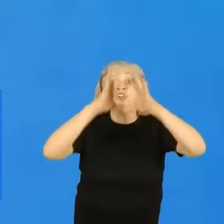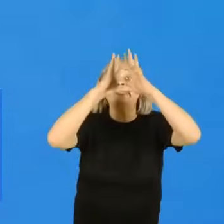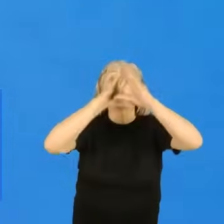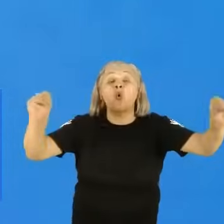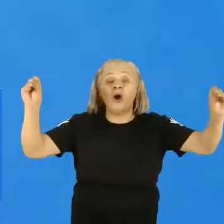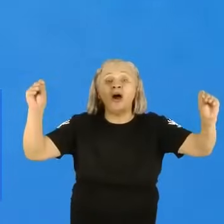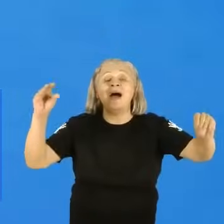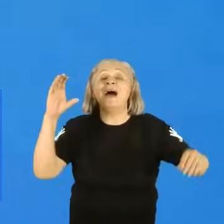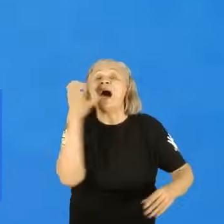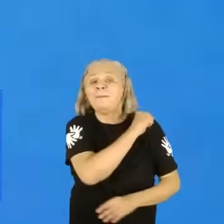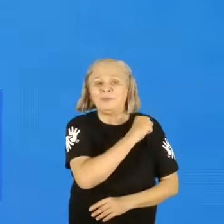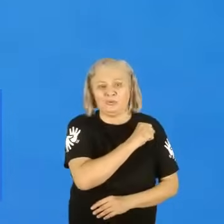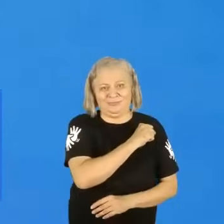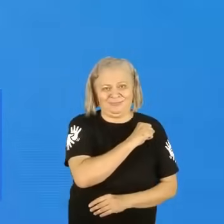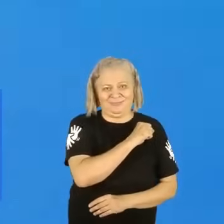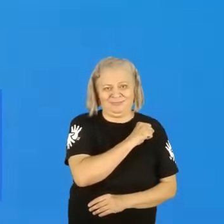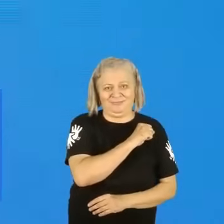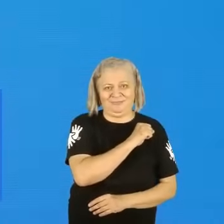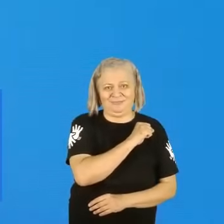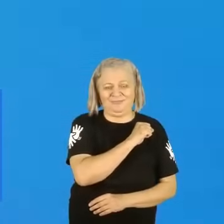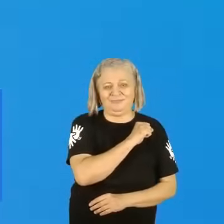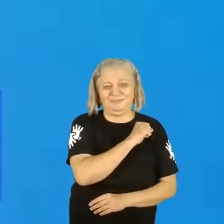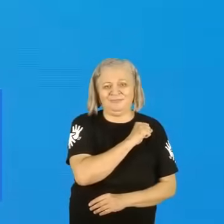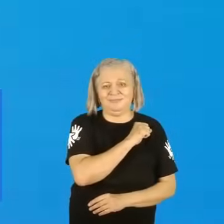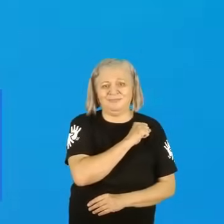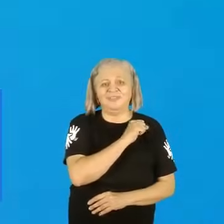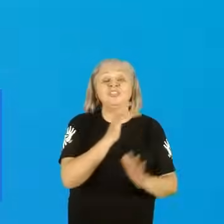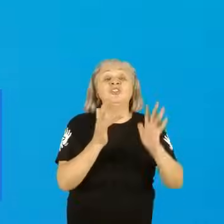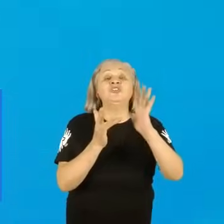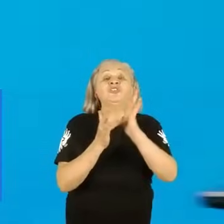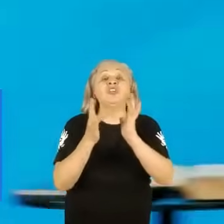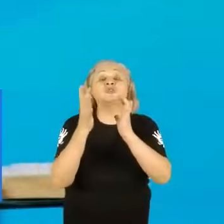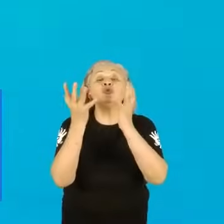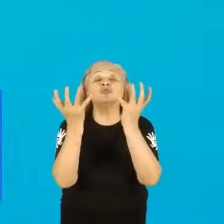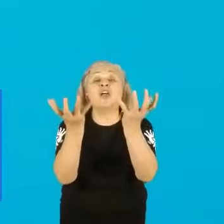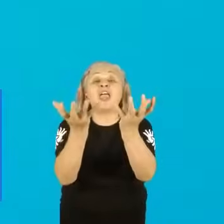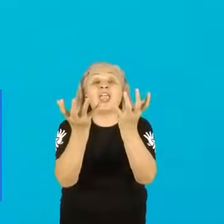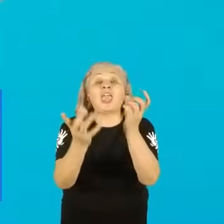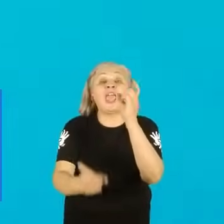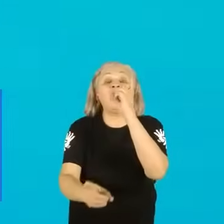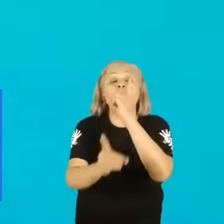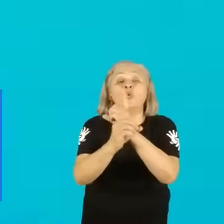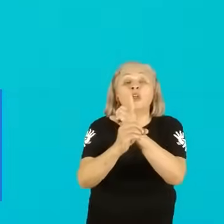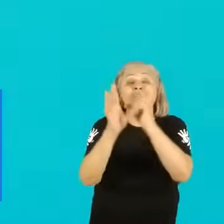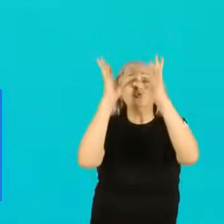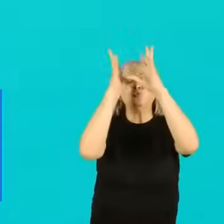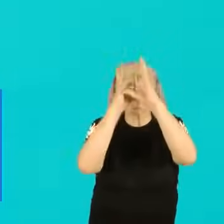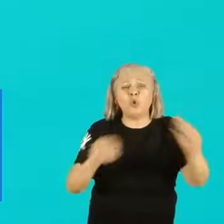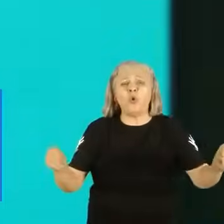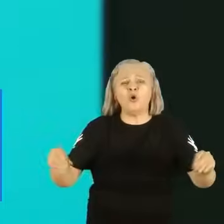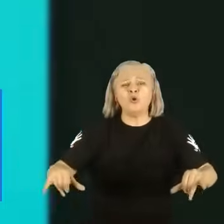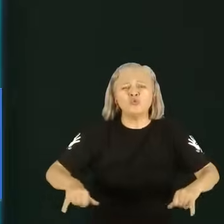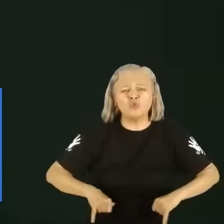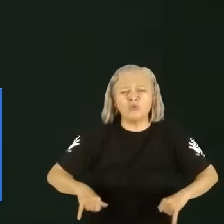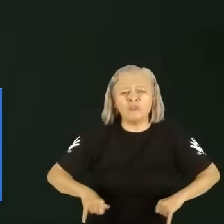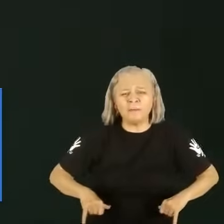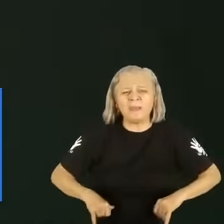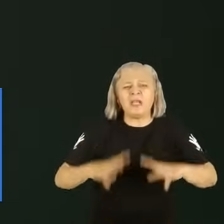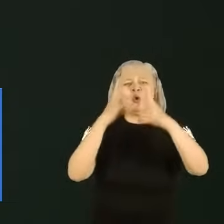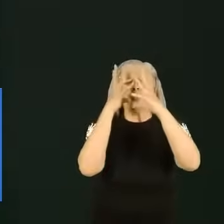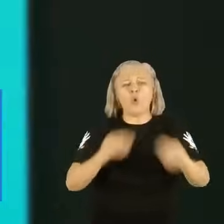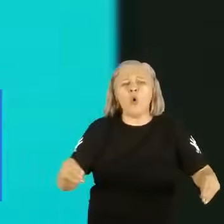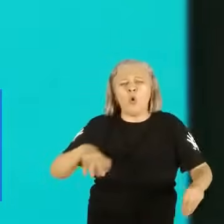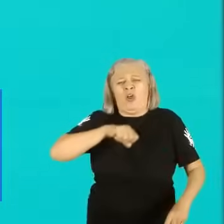Deus quer te encontrar aqui hoje à noite. O imediatamente de Deus quer fazer estancar todo sofrimento, todo